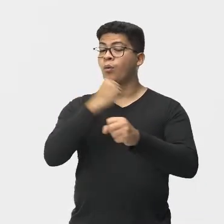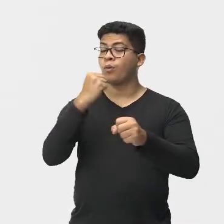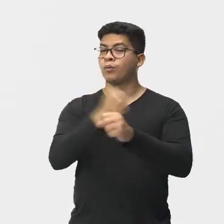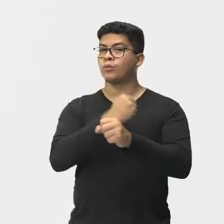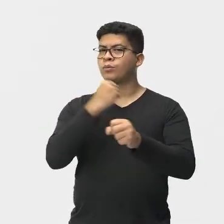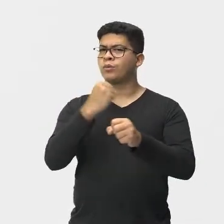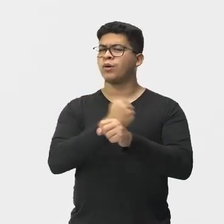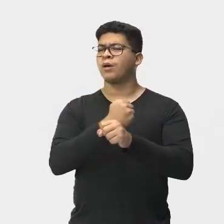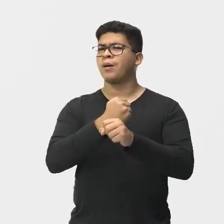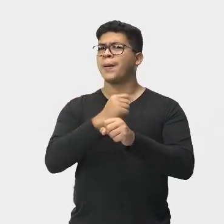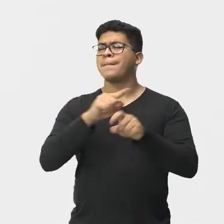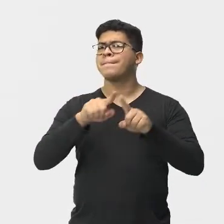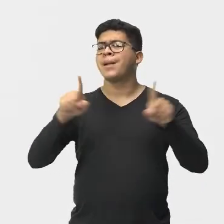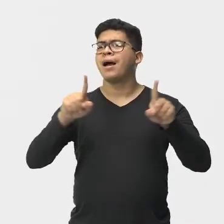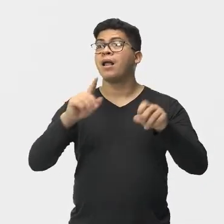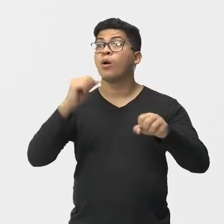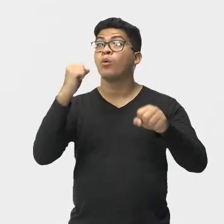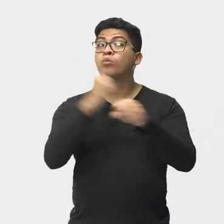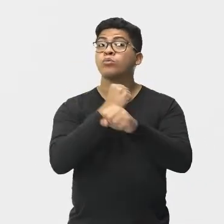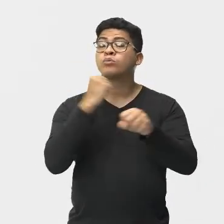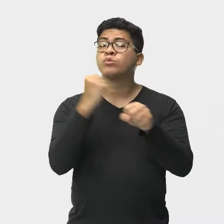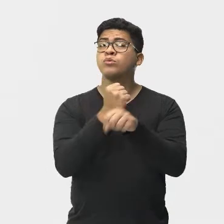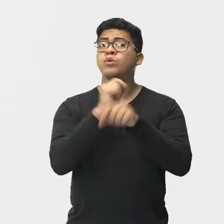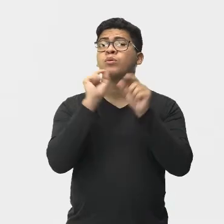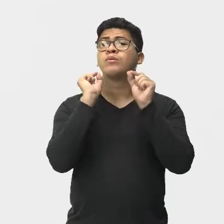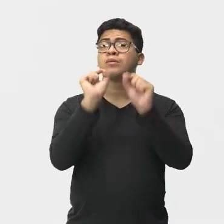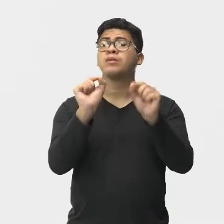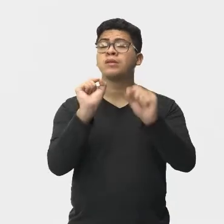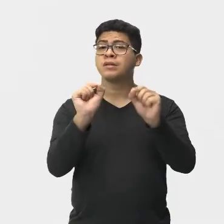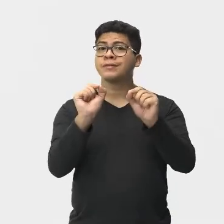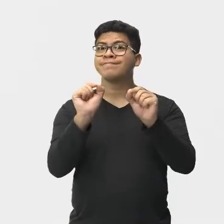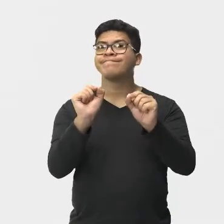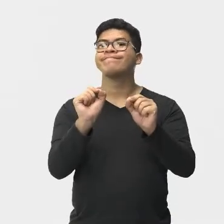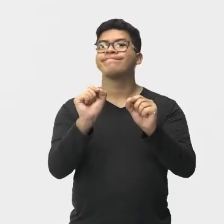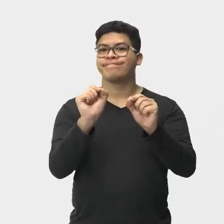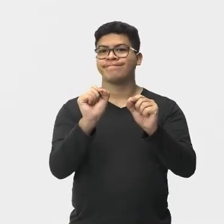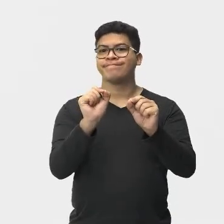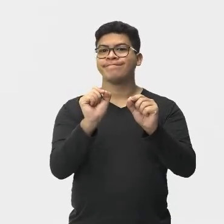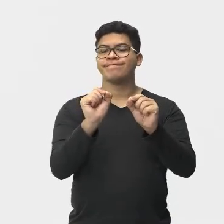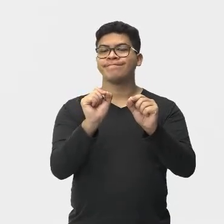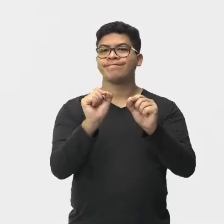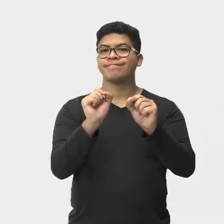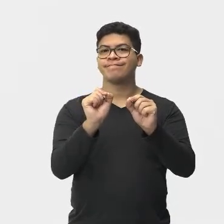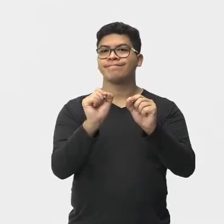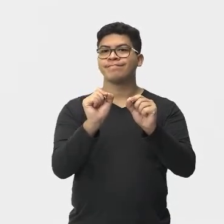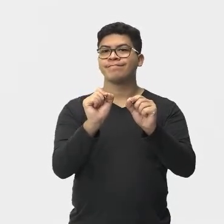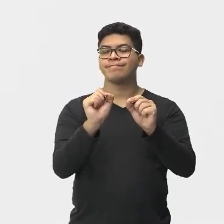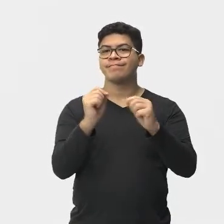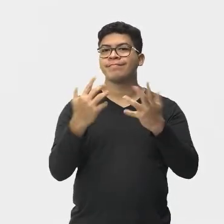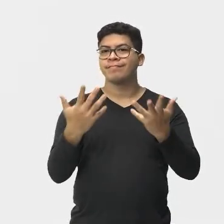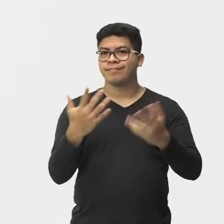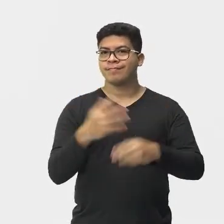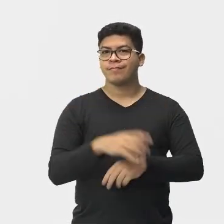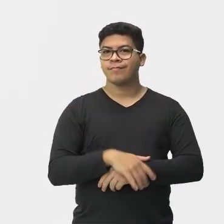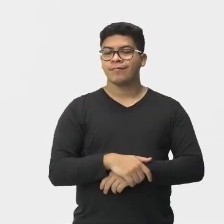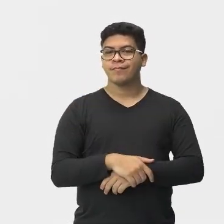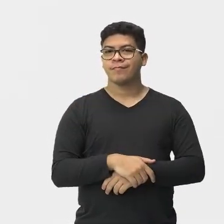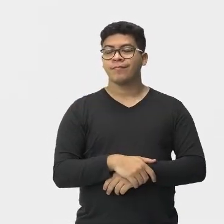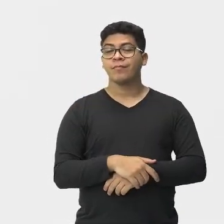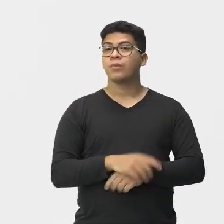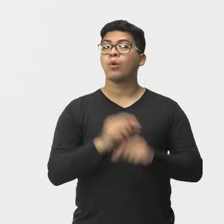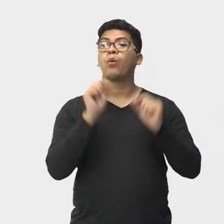pergunta, construiu o quê? Então, temos que fazer a pergunta, que, né?